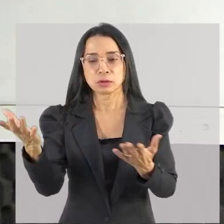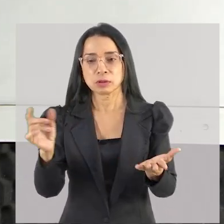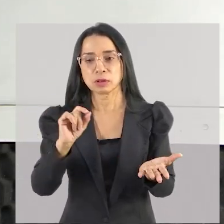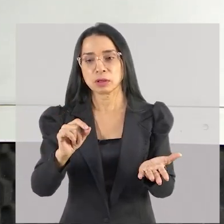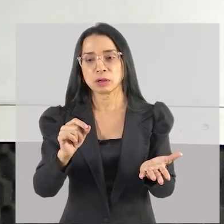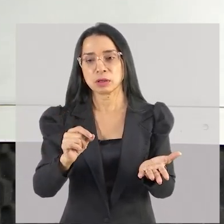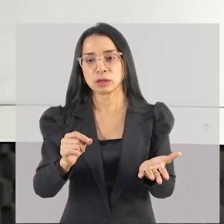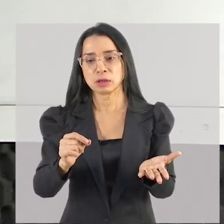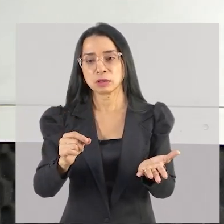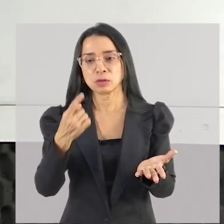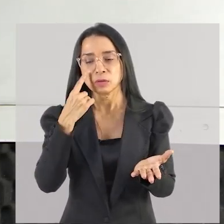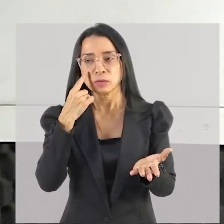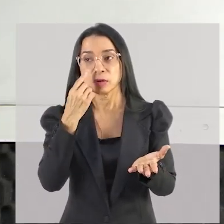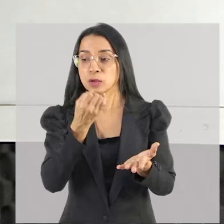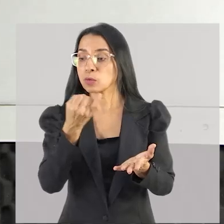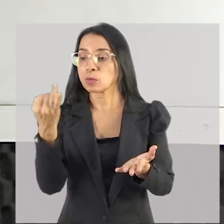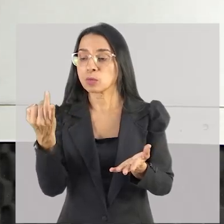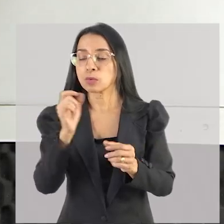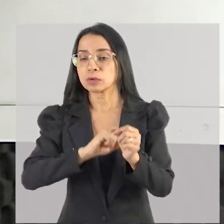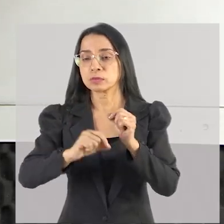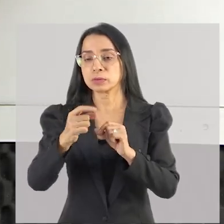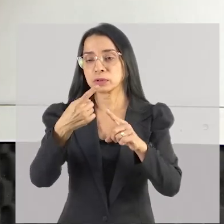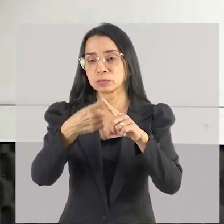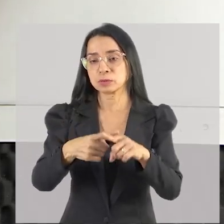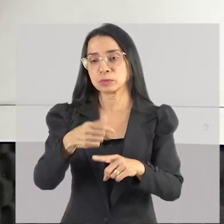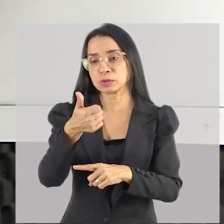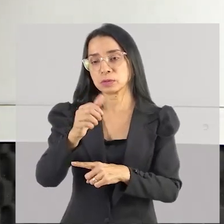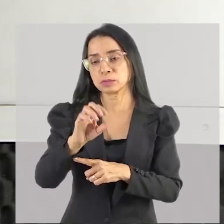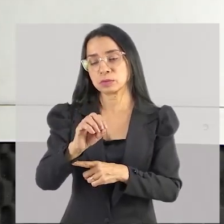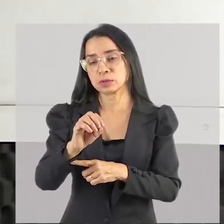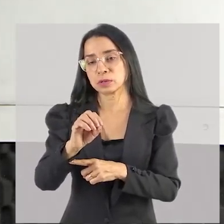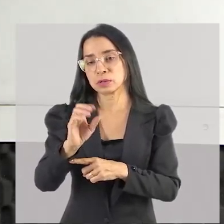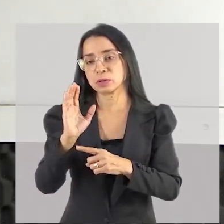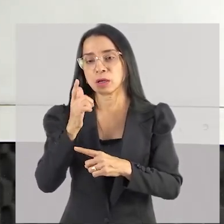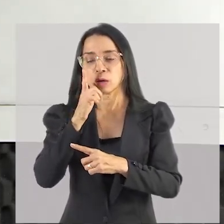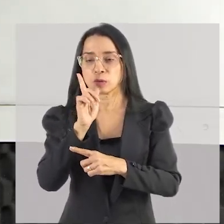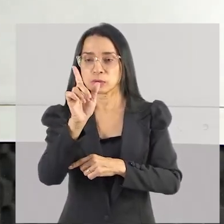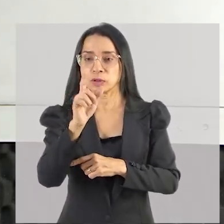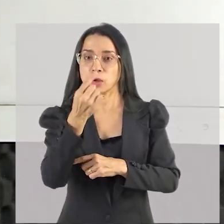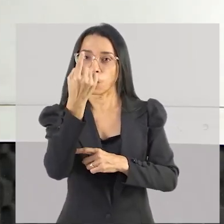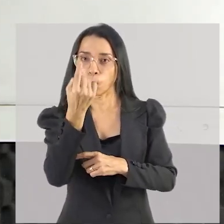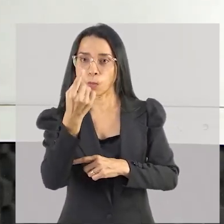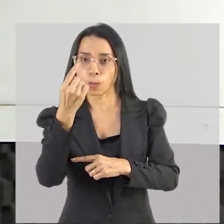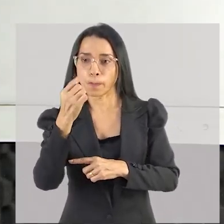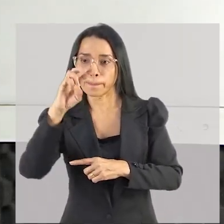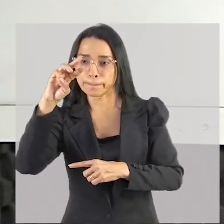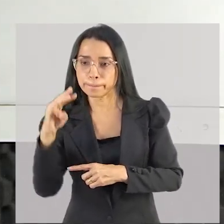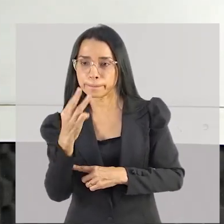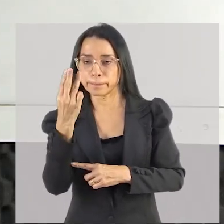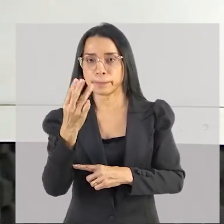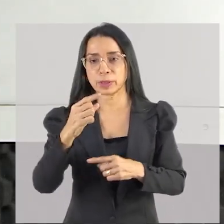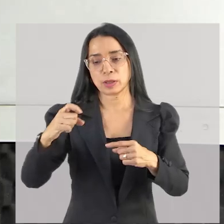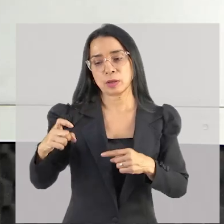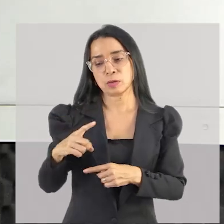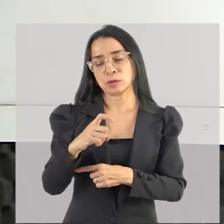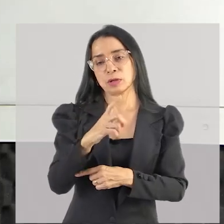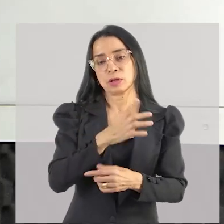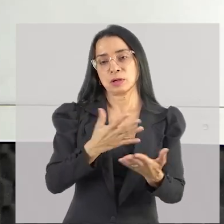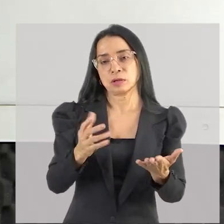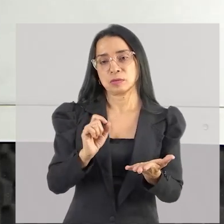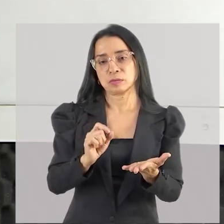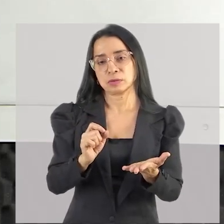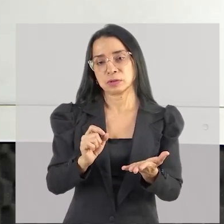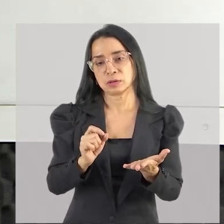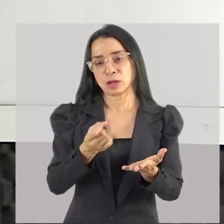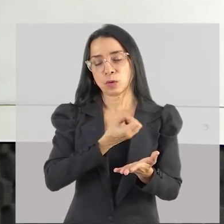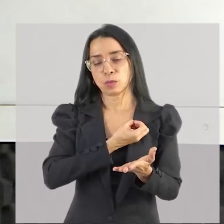vendo quantas vezes eu tenho que multiplicar por 10 para atingir quanto? 1 milhão de larvas. Certo, turma? E 1 milhão de larvas